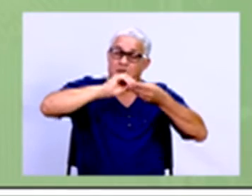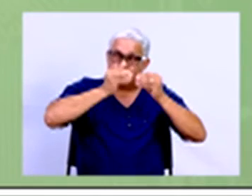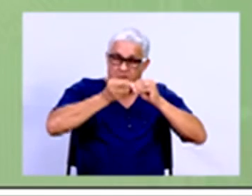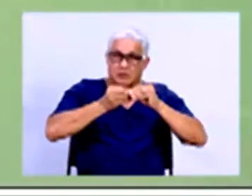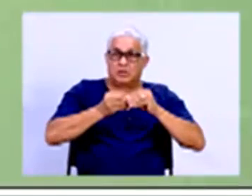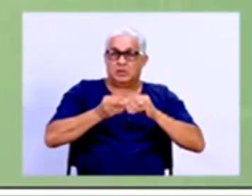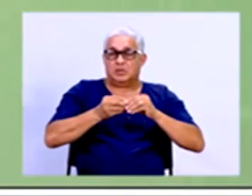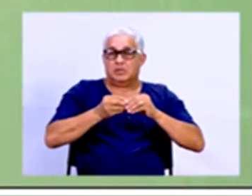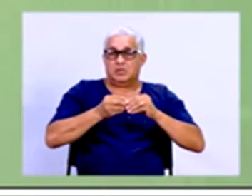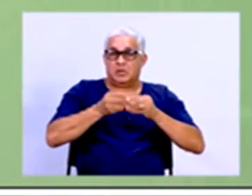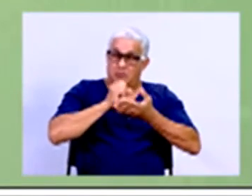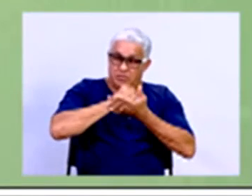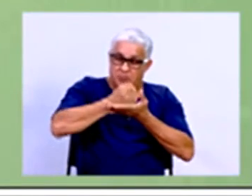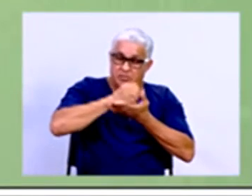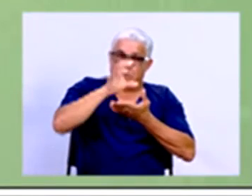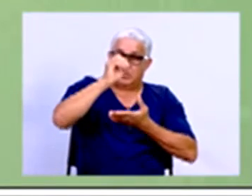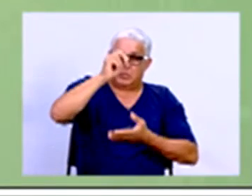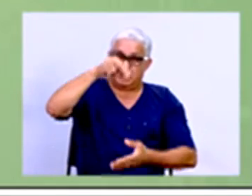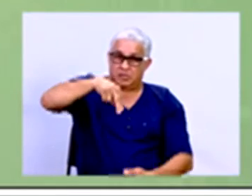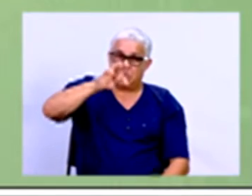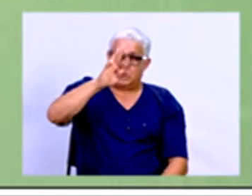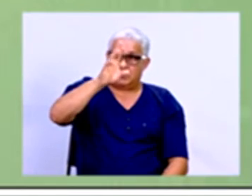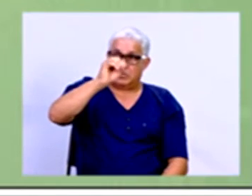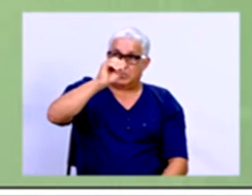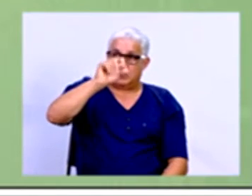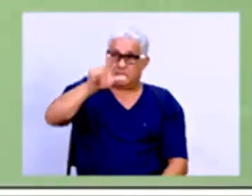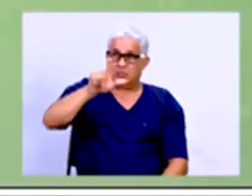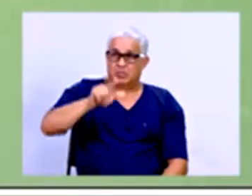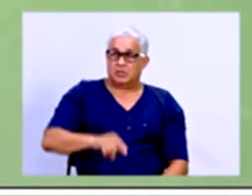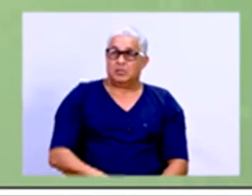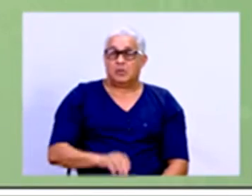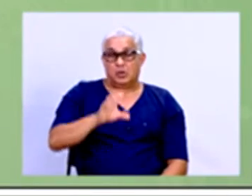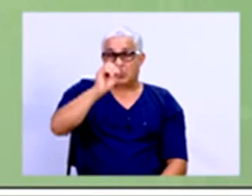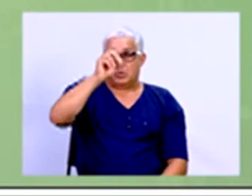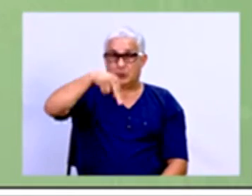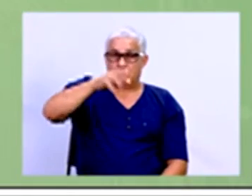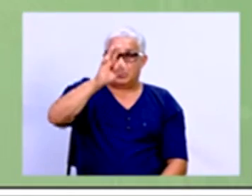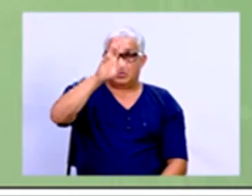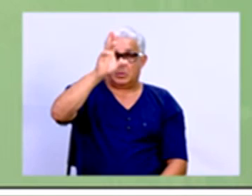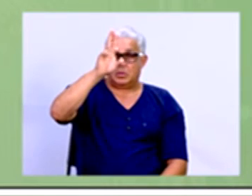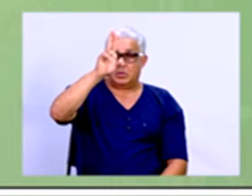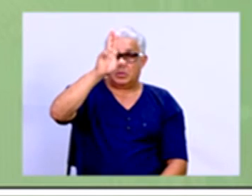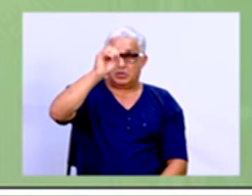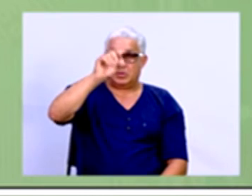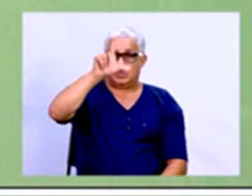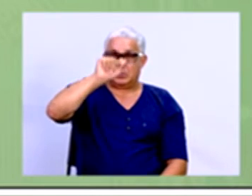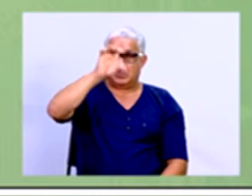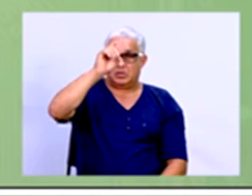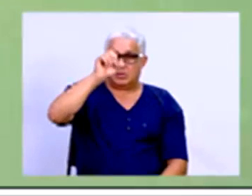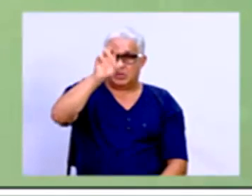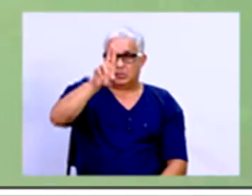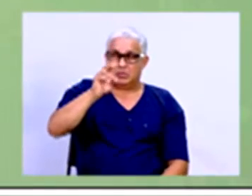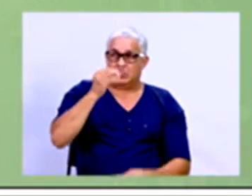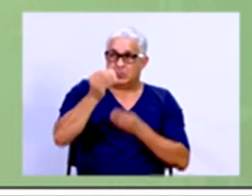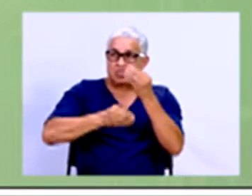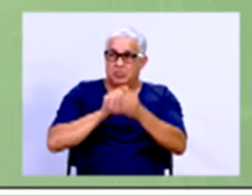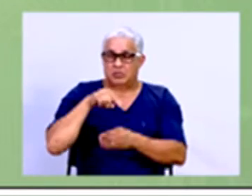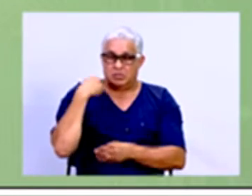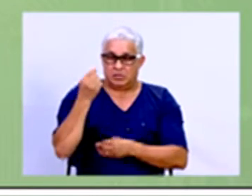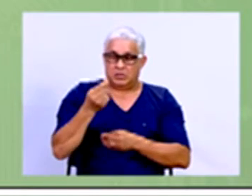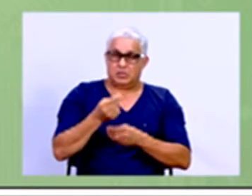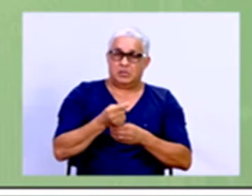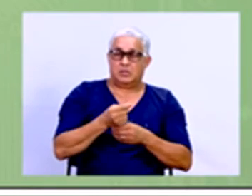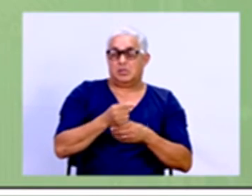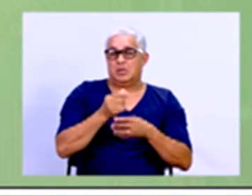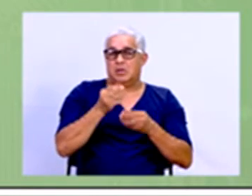O controlador, né, então a gente falamos de modelo, falamos de controlador agora, né? Ele define como a nossa aplicação vai se